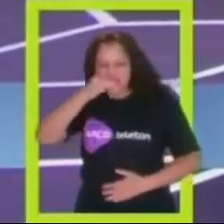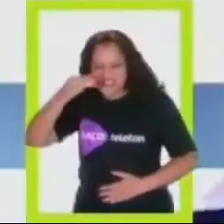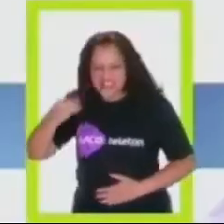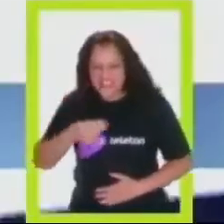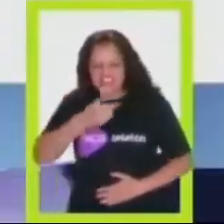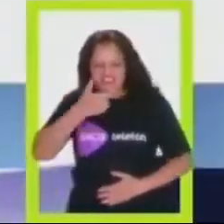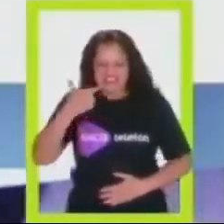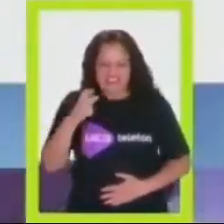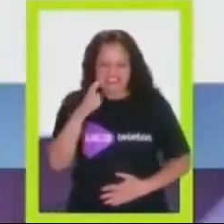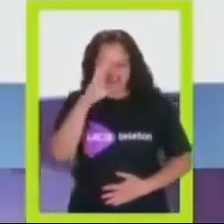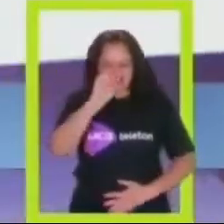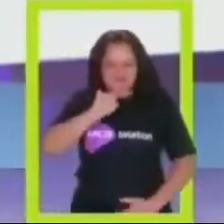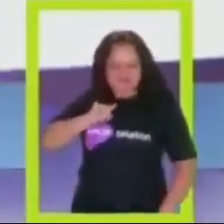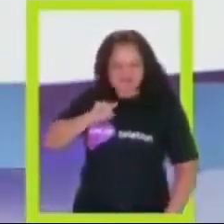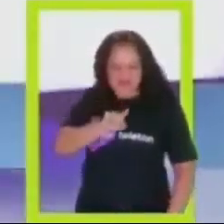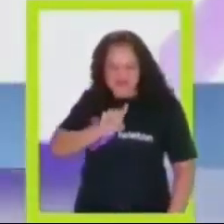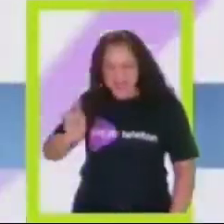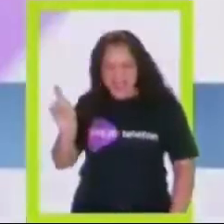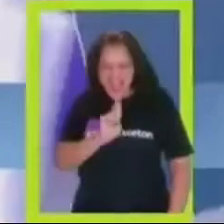1.250.000.